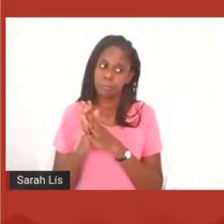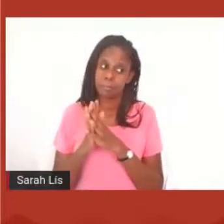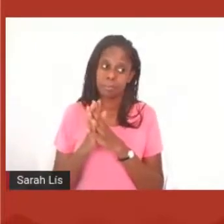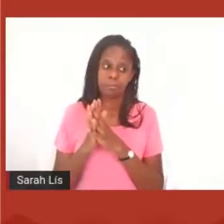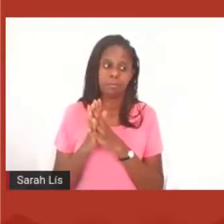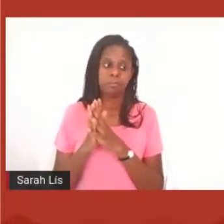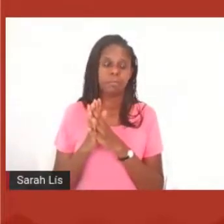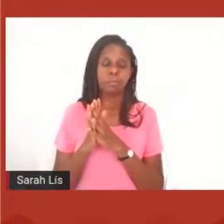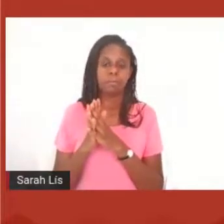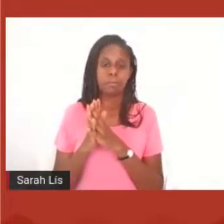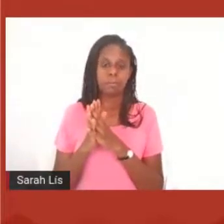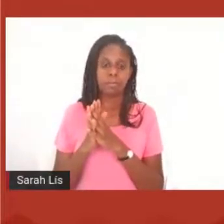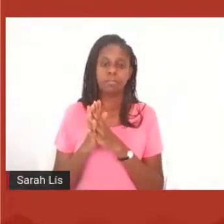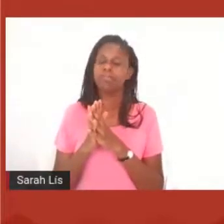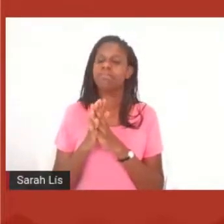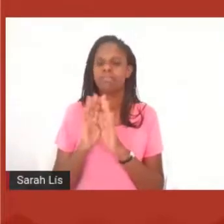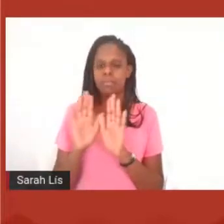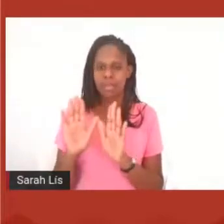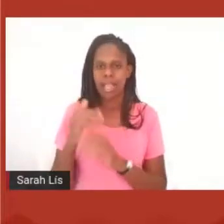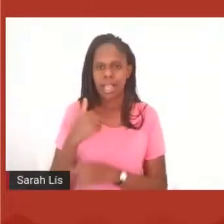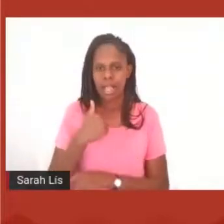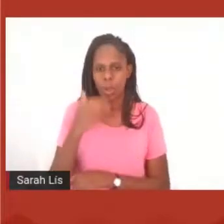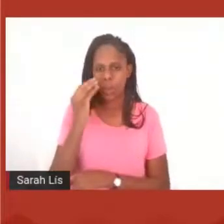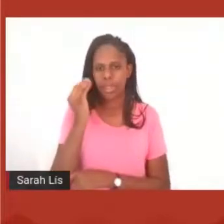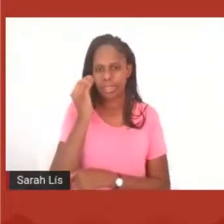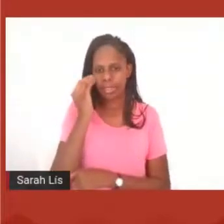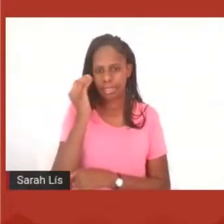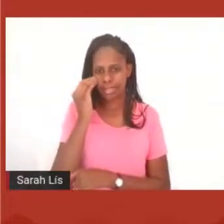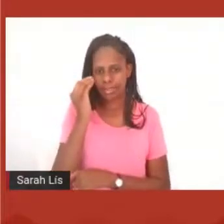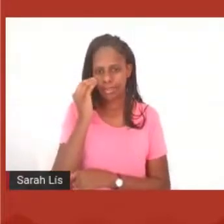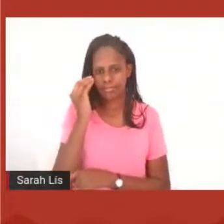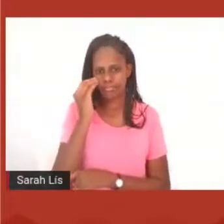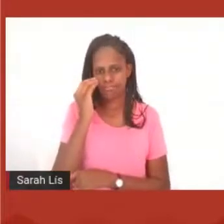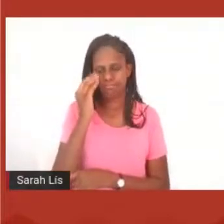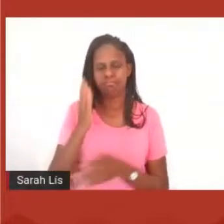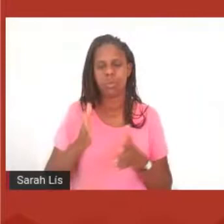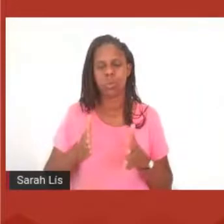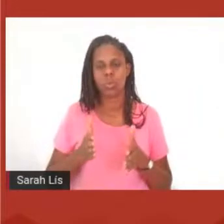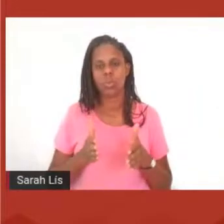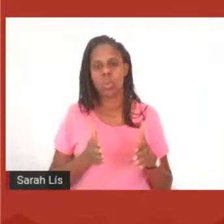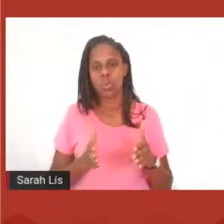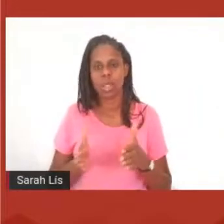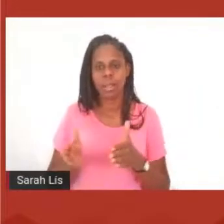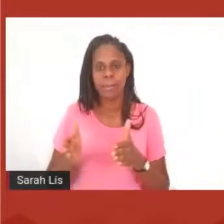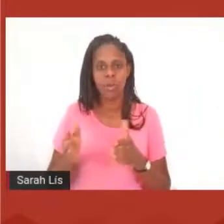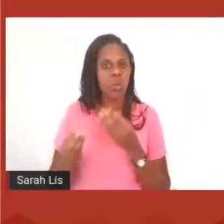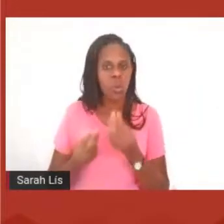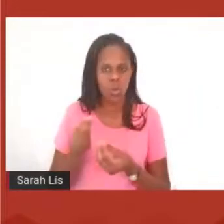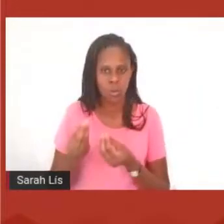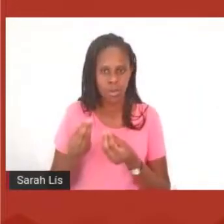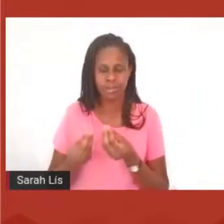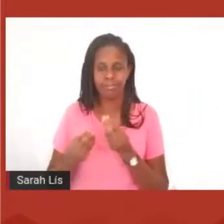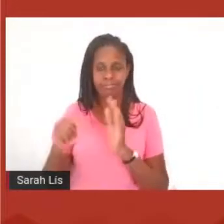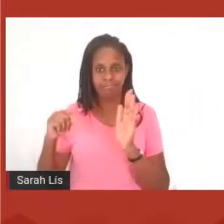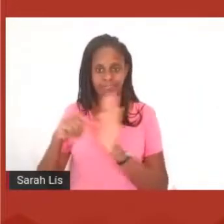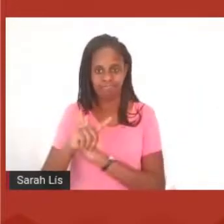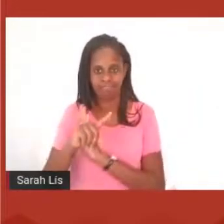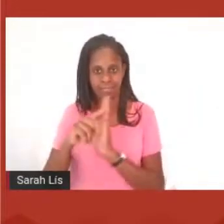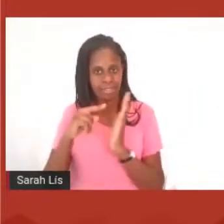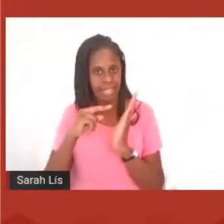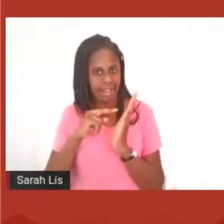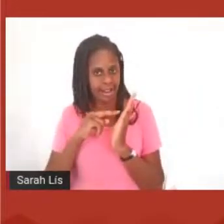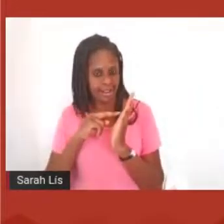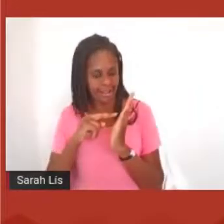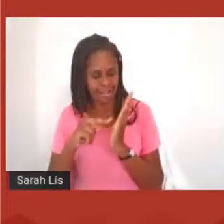É, eu tentei fazer justamente um caminho lendo a pergunta e tentando descobrir o que a